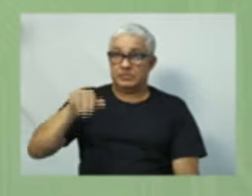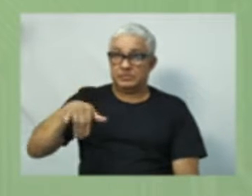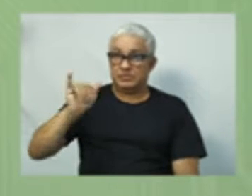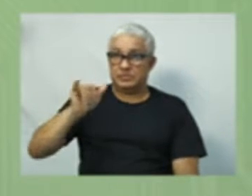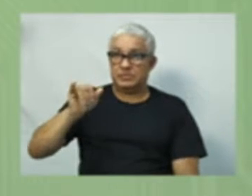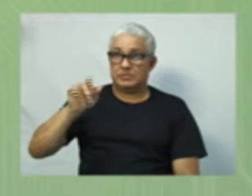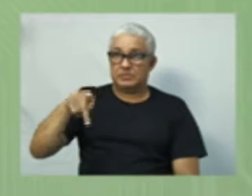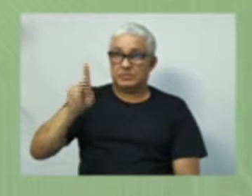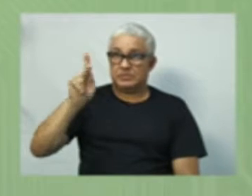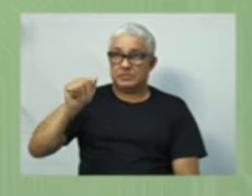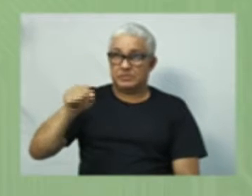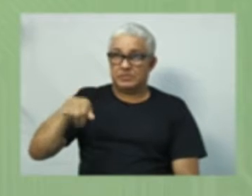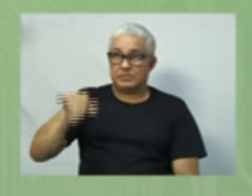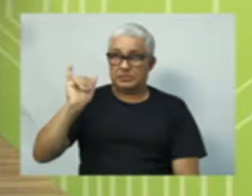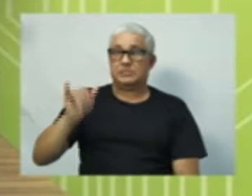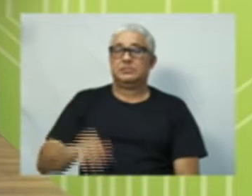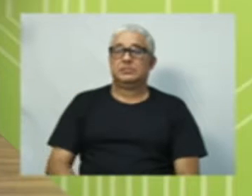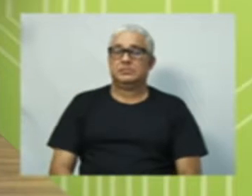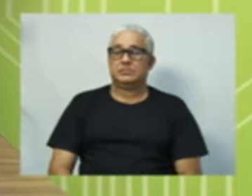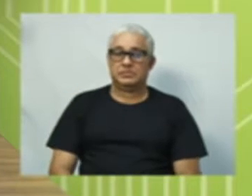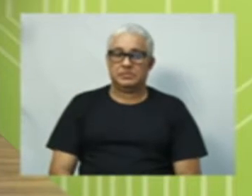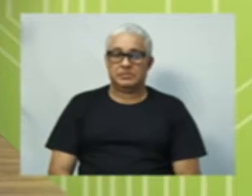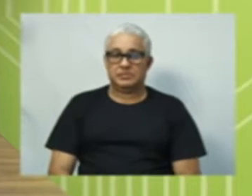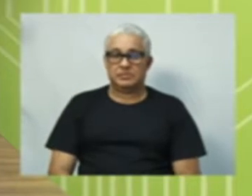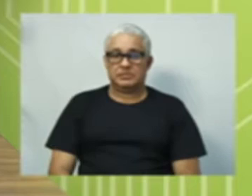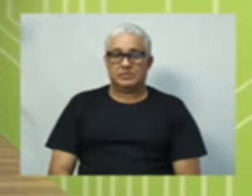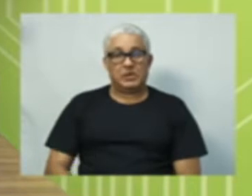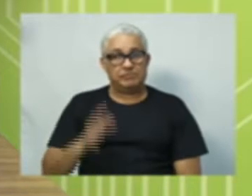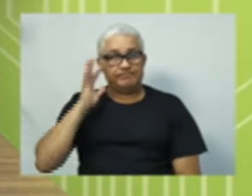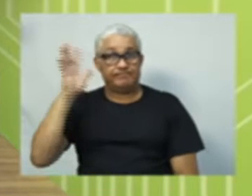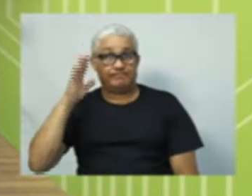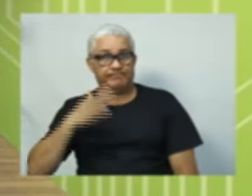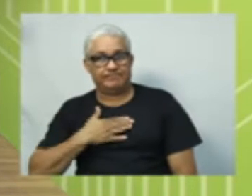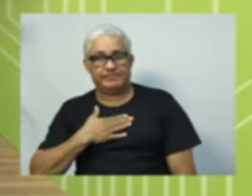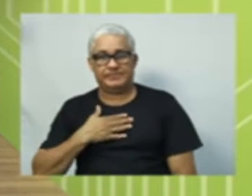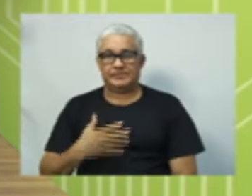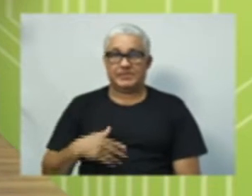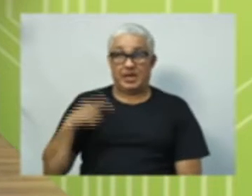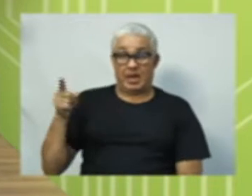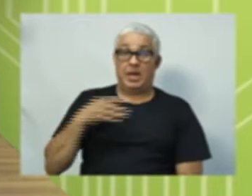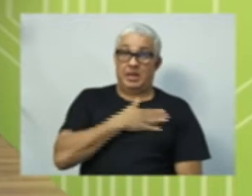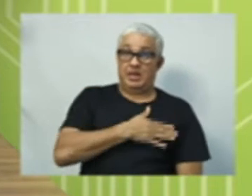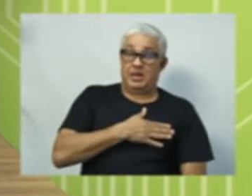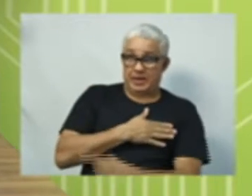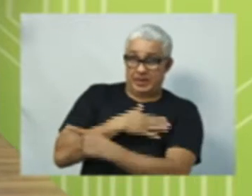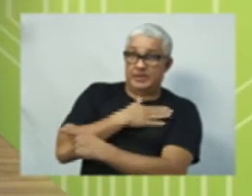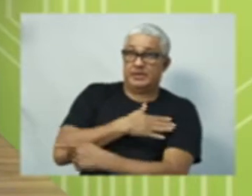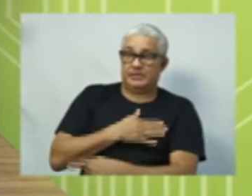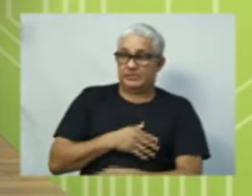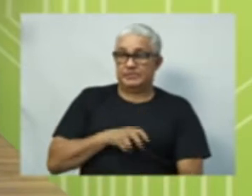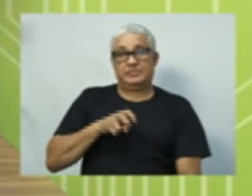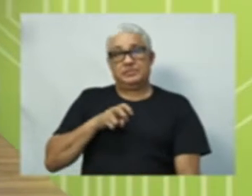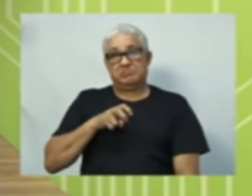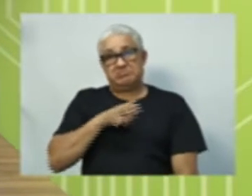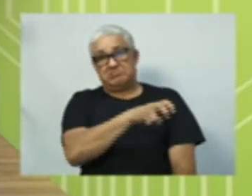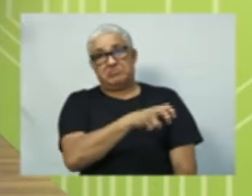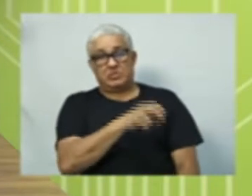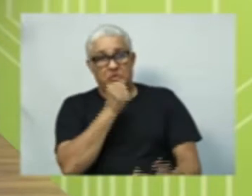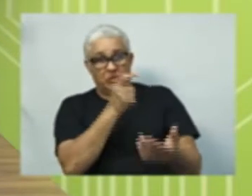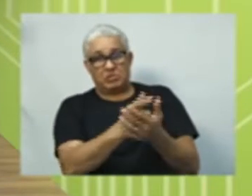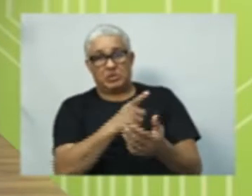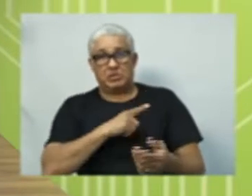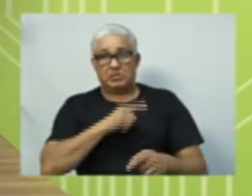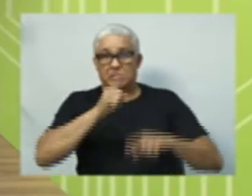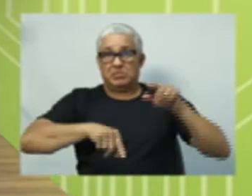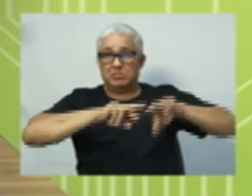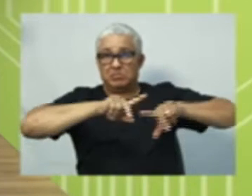professora Fernanda adora comprar Mary Kay, né? Ela adora comprar Mary Kay. E ela vai lá comprar seu Mary Kay. Bom, mas o Mary Kay tem um